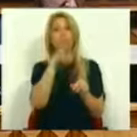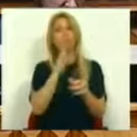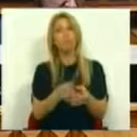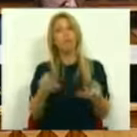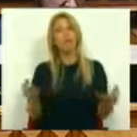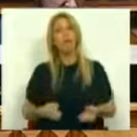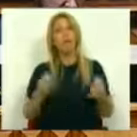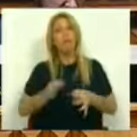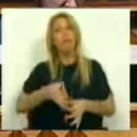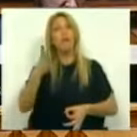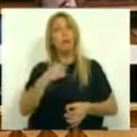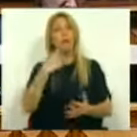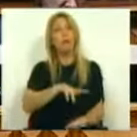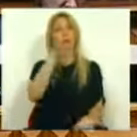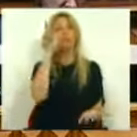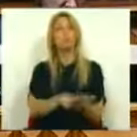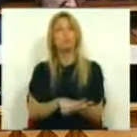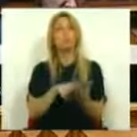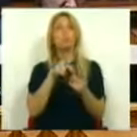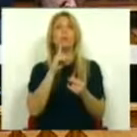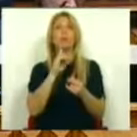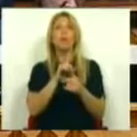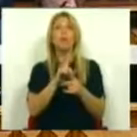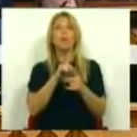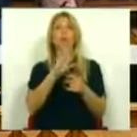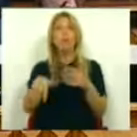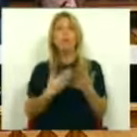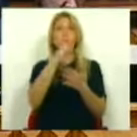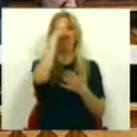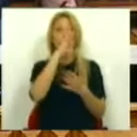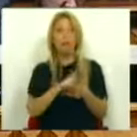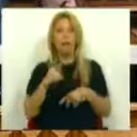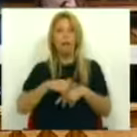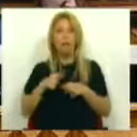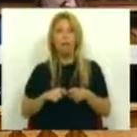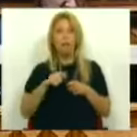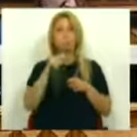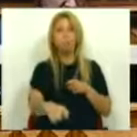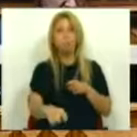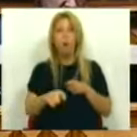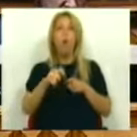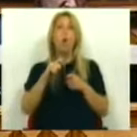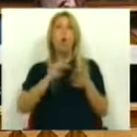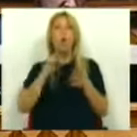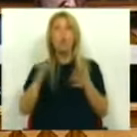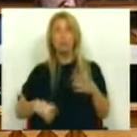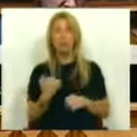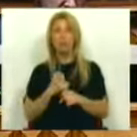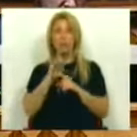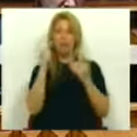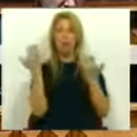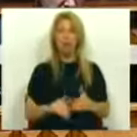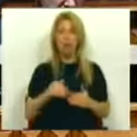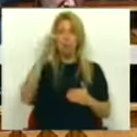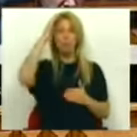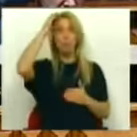legislação proposta pelo Governo para prorrogar o período dos contratos dos contratos de trabalho a termo, por